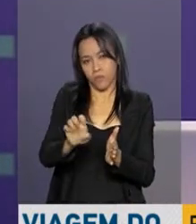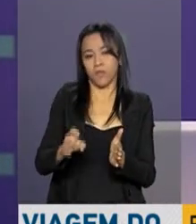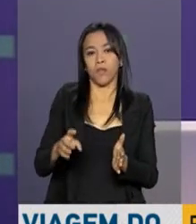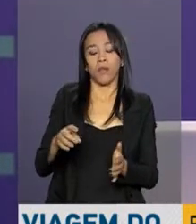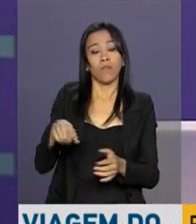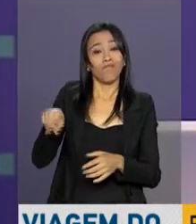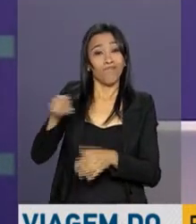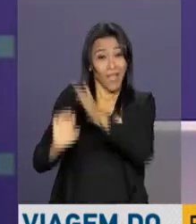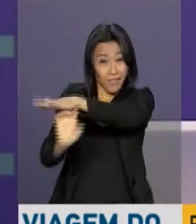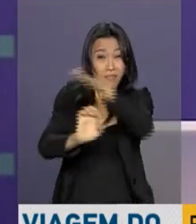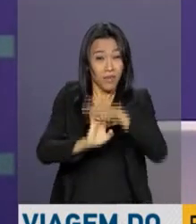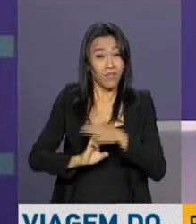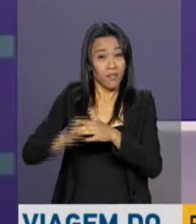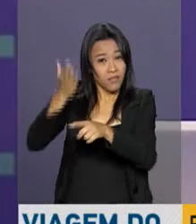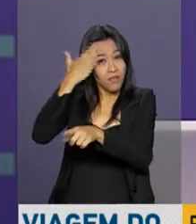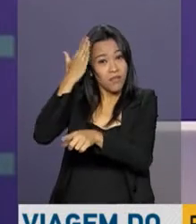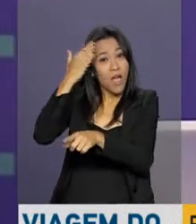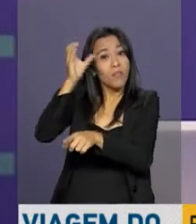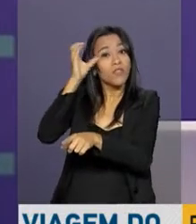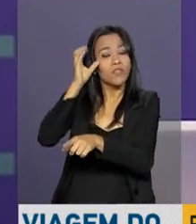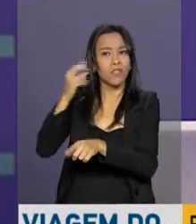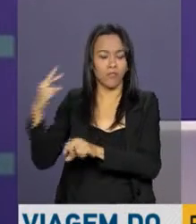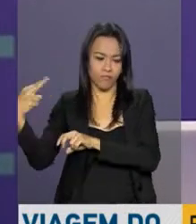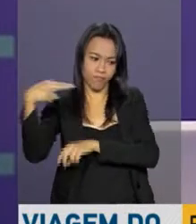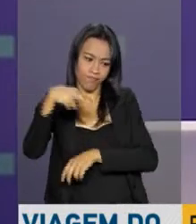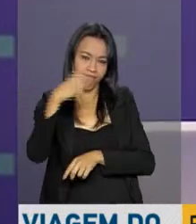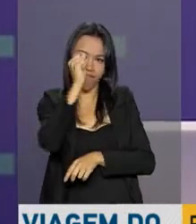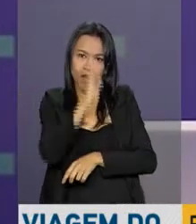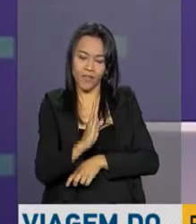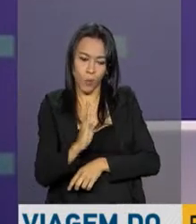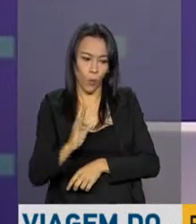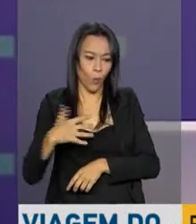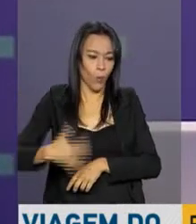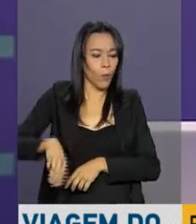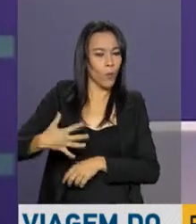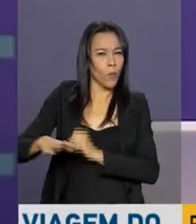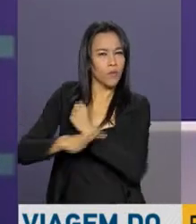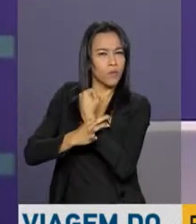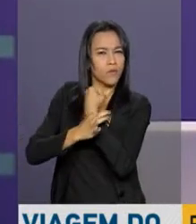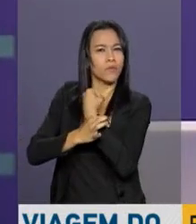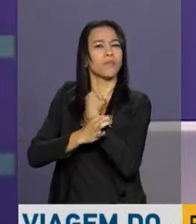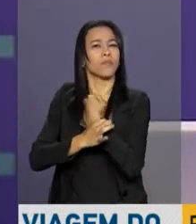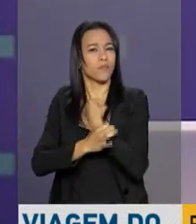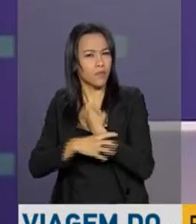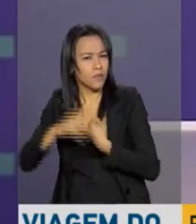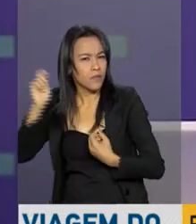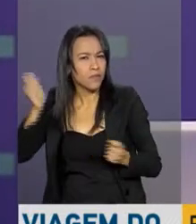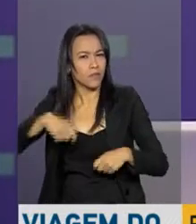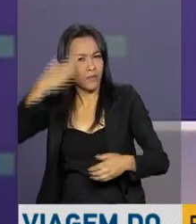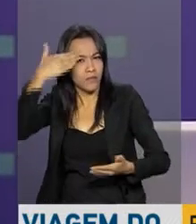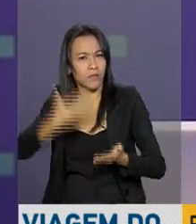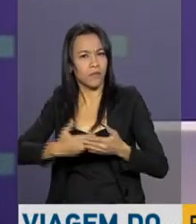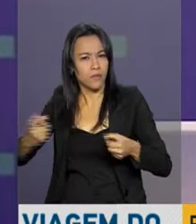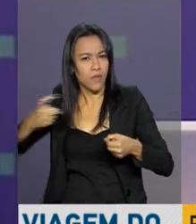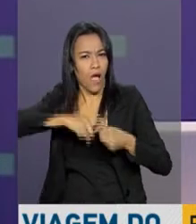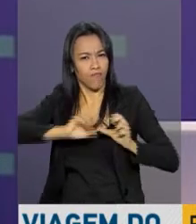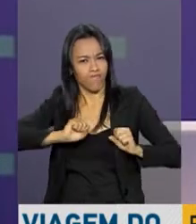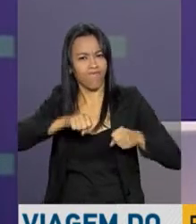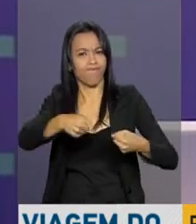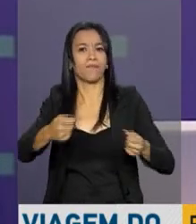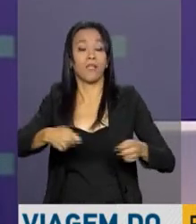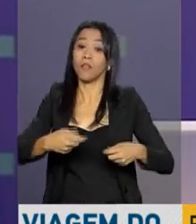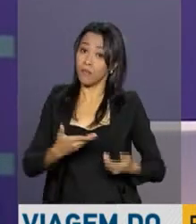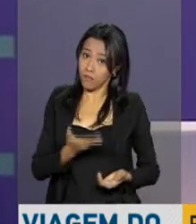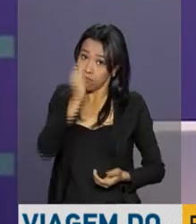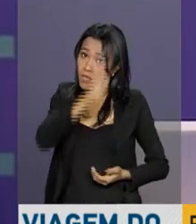que encontram no Brasil oportunidades seguras e parceiros confiáveis. O Brasil é